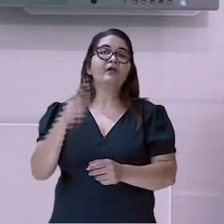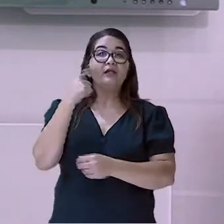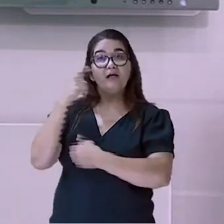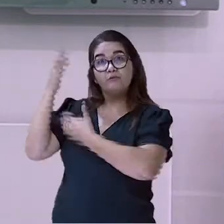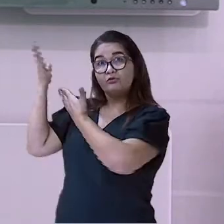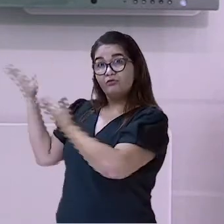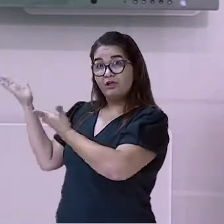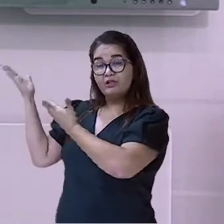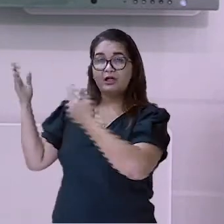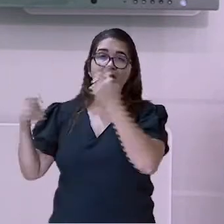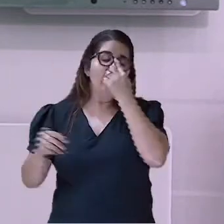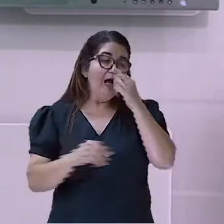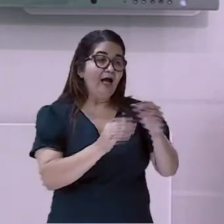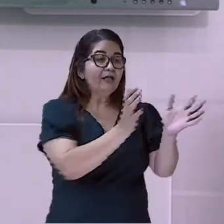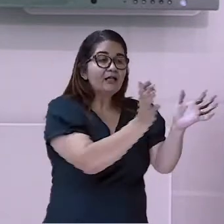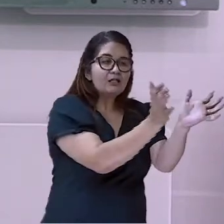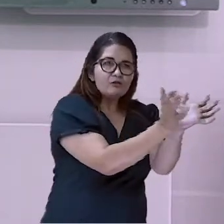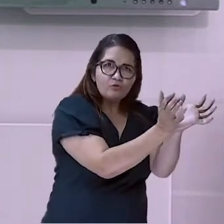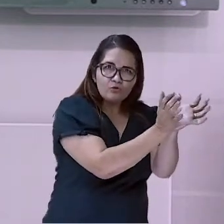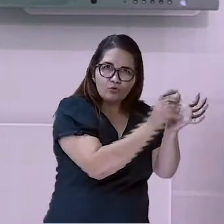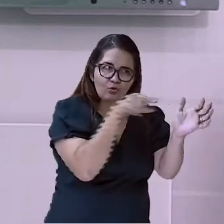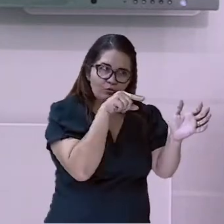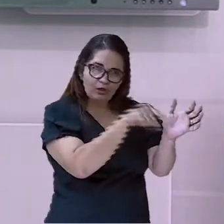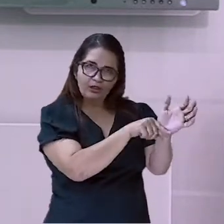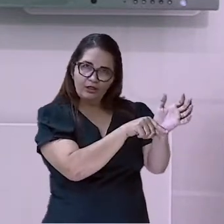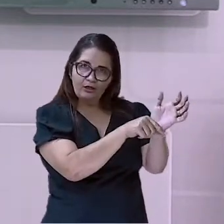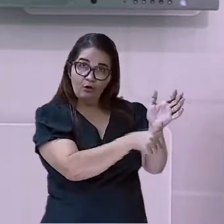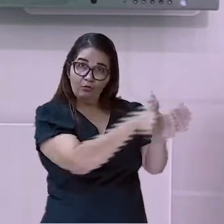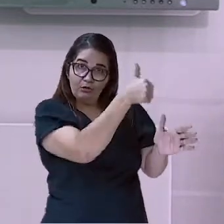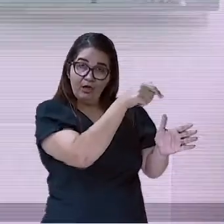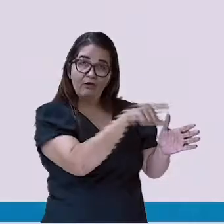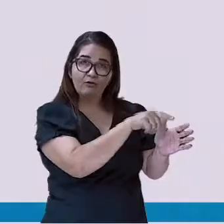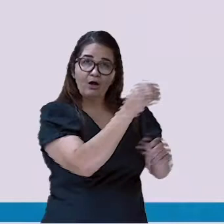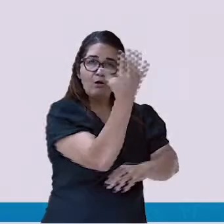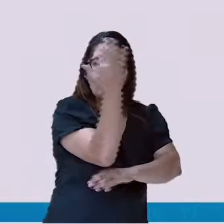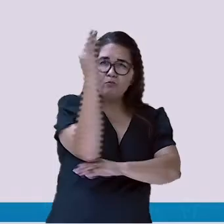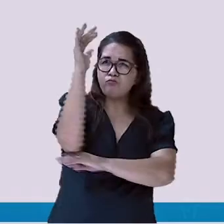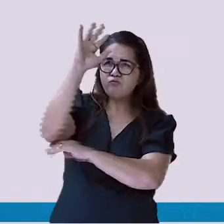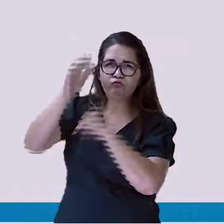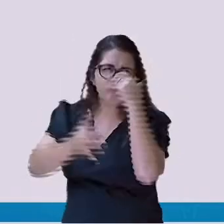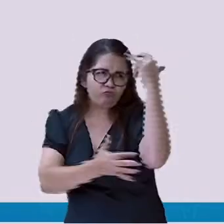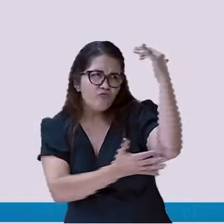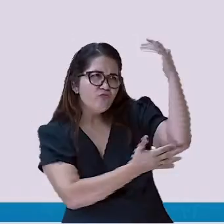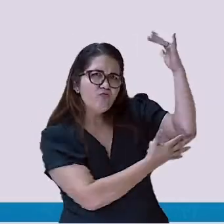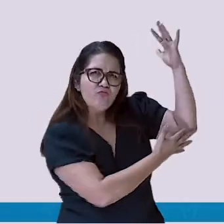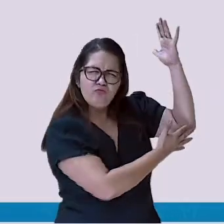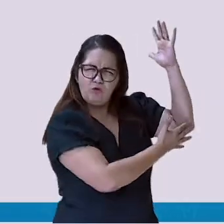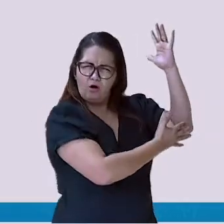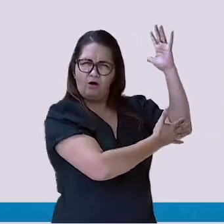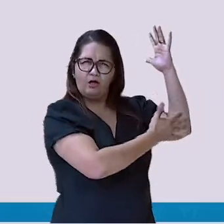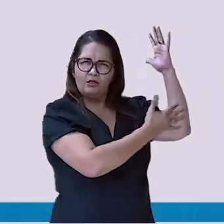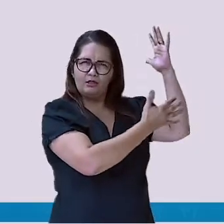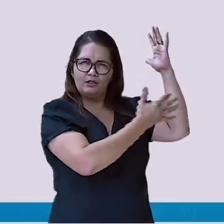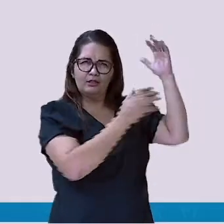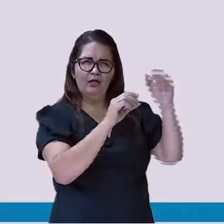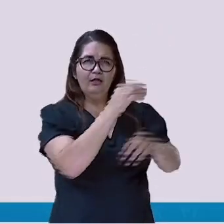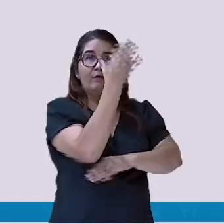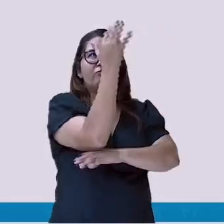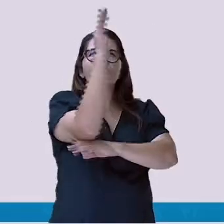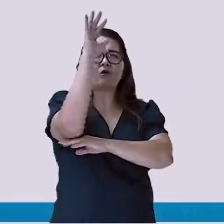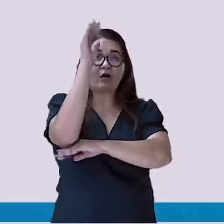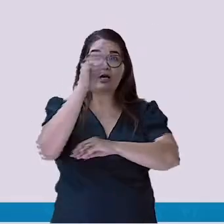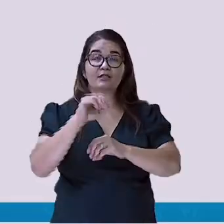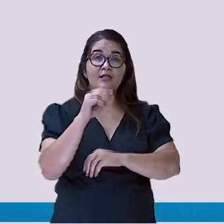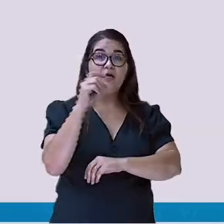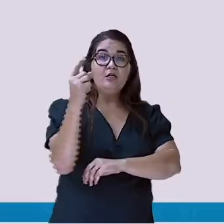O que são as formações florestais? O próprio nome já fala aí, ó, formações de florestas, né? Então a gente tem grupos que